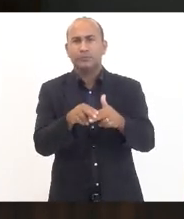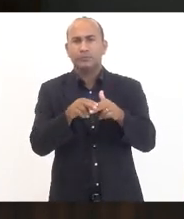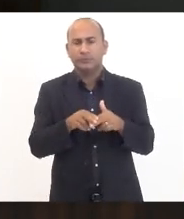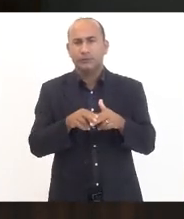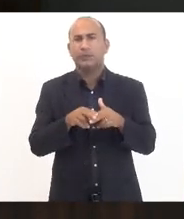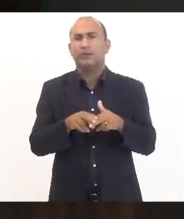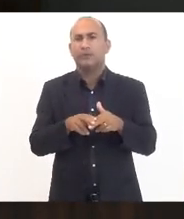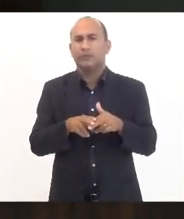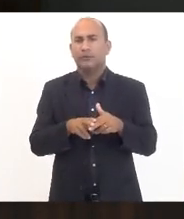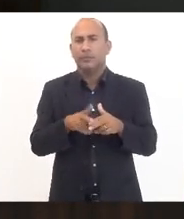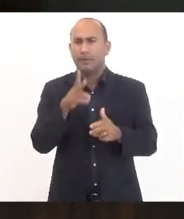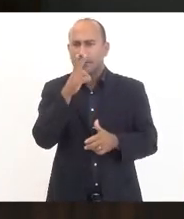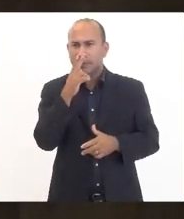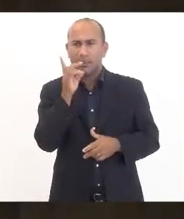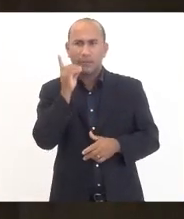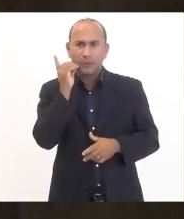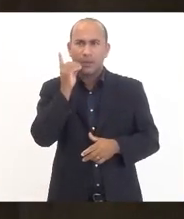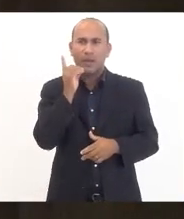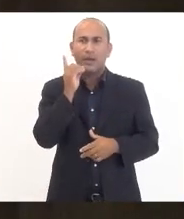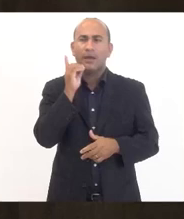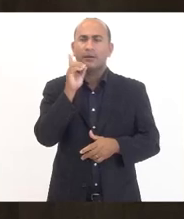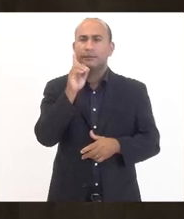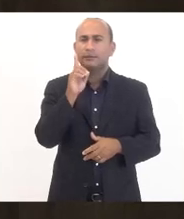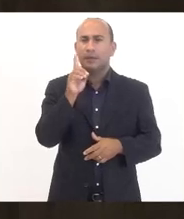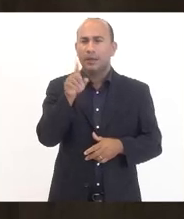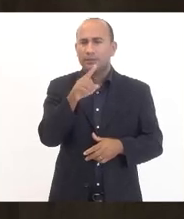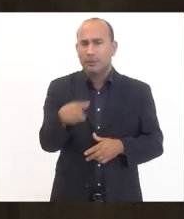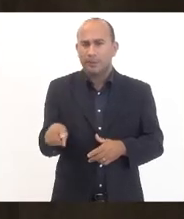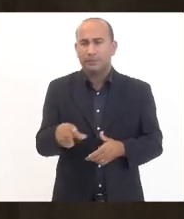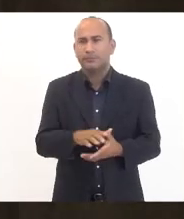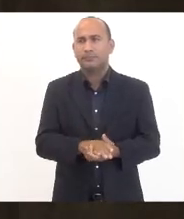do parecer, deputado Rosenberg Reis. Pela rejeição, senhor presidente.